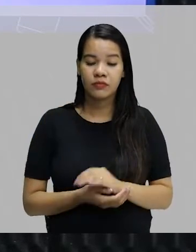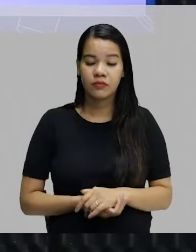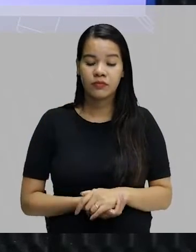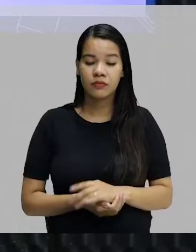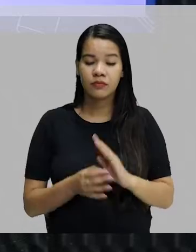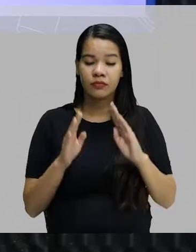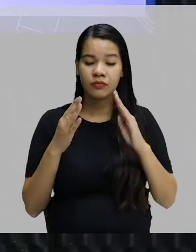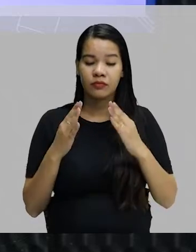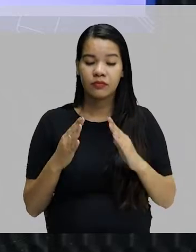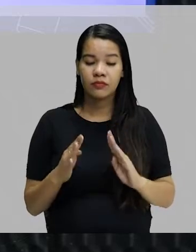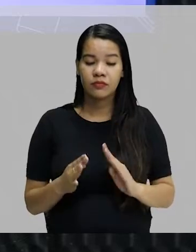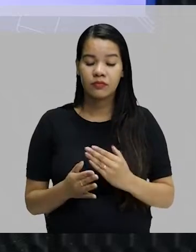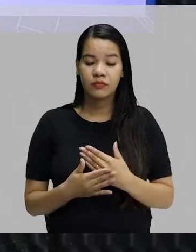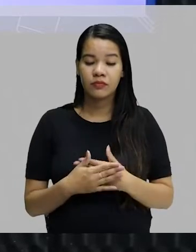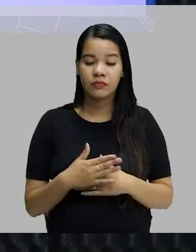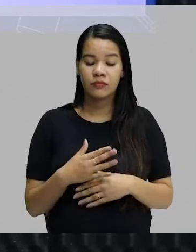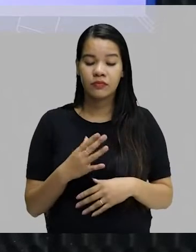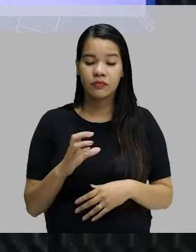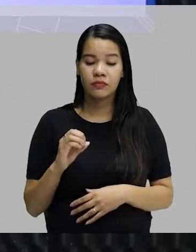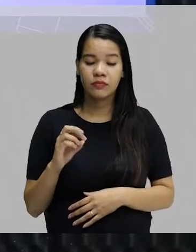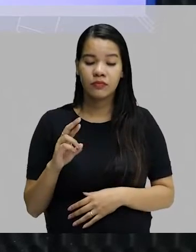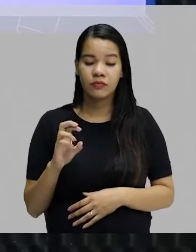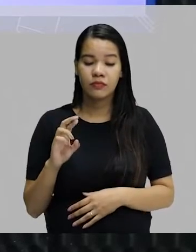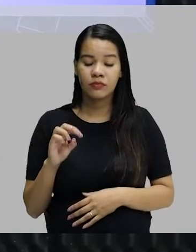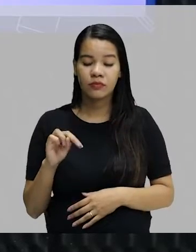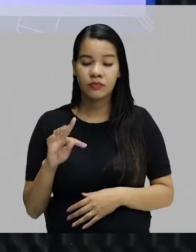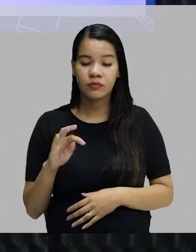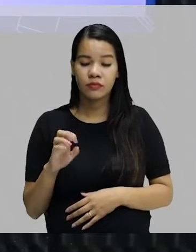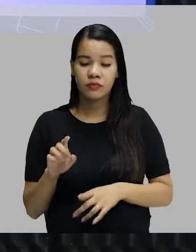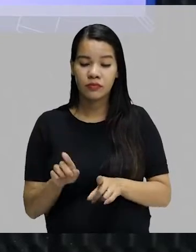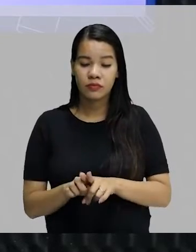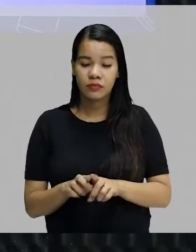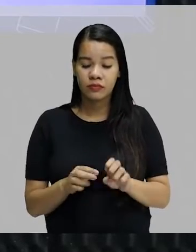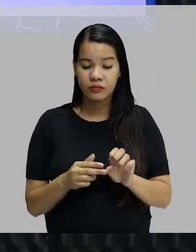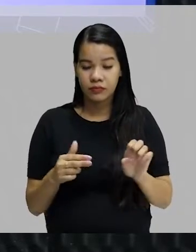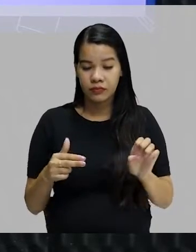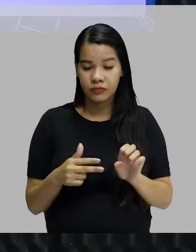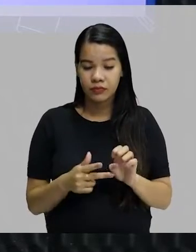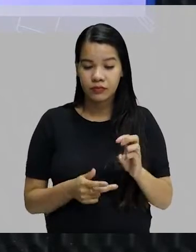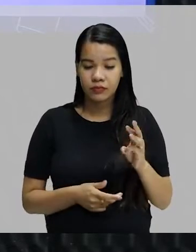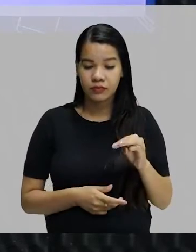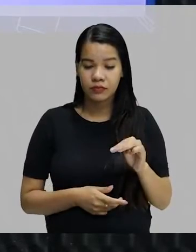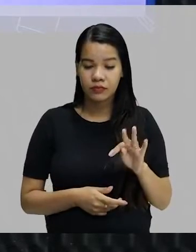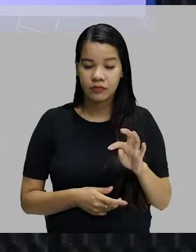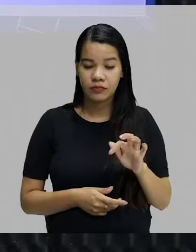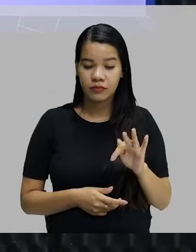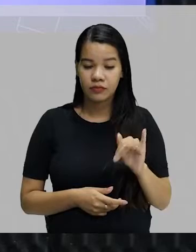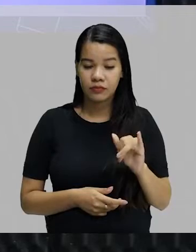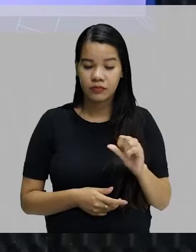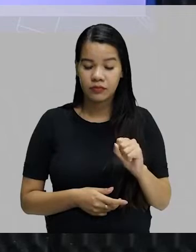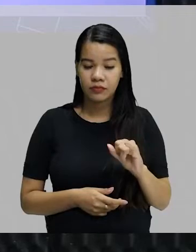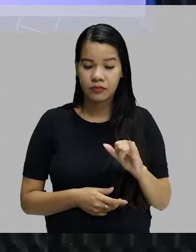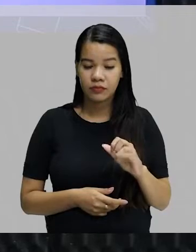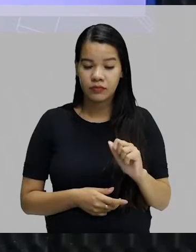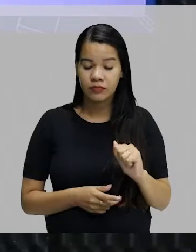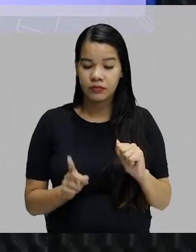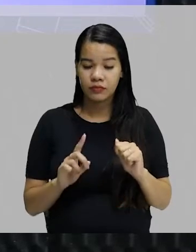uma análise muito mais coerente, e os elementos metafísicos eles não vão se encaixar